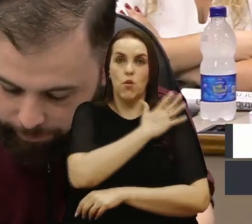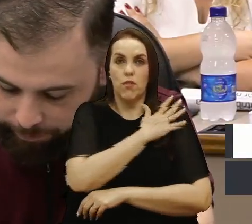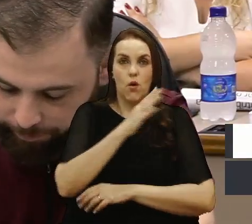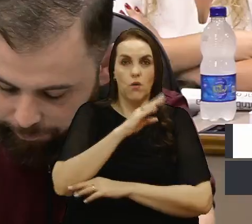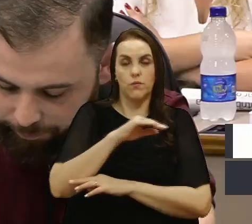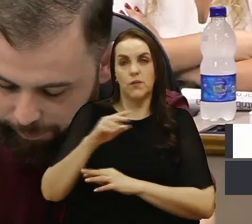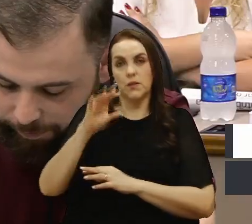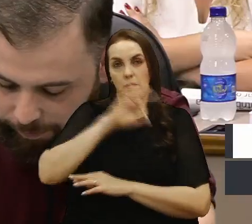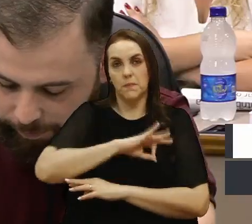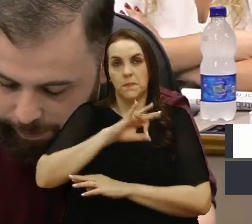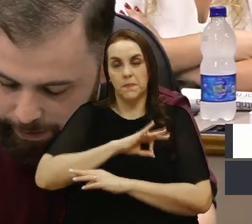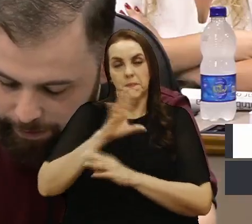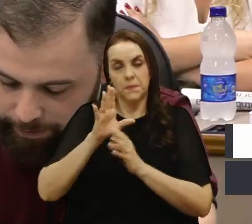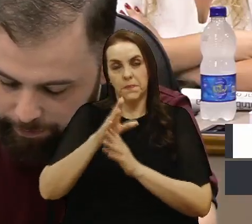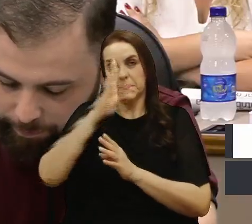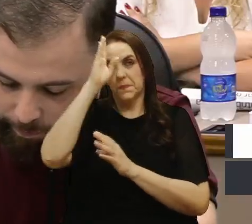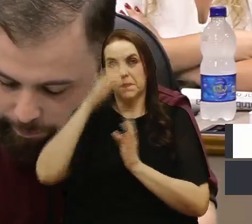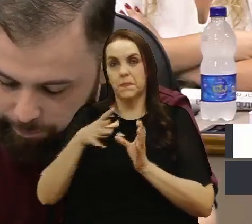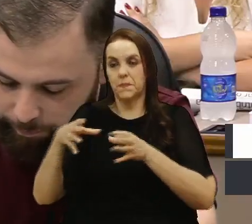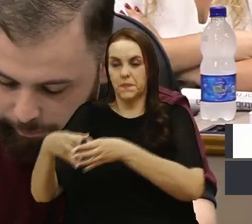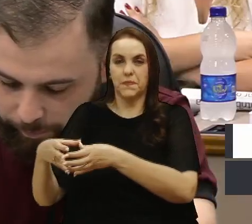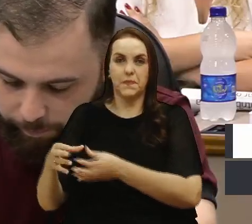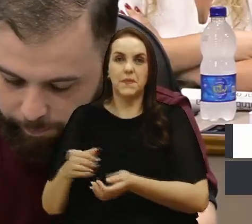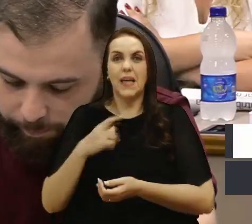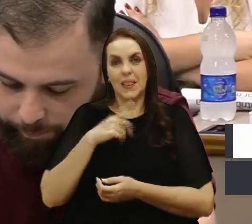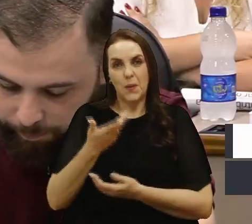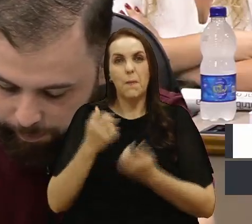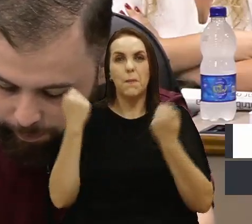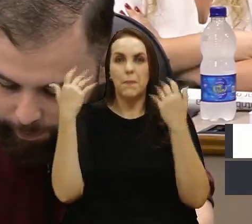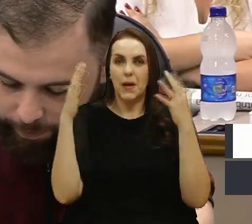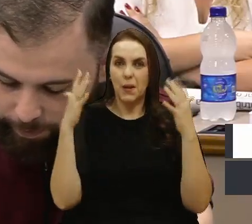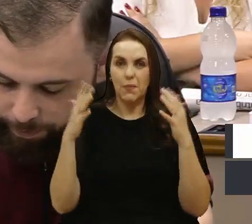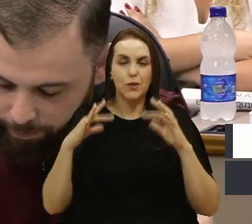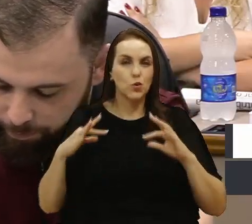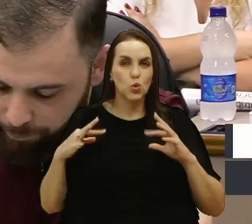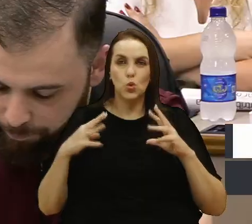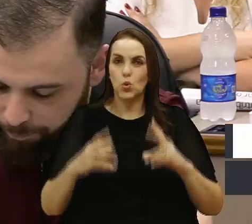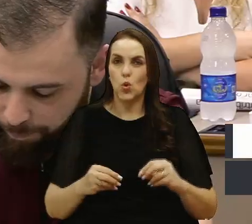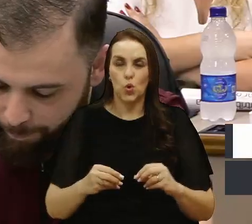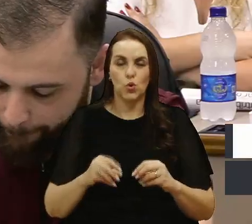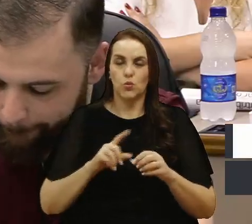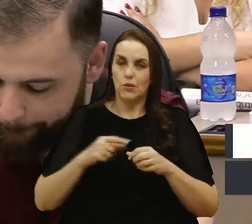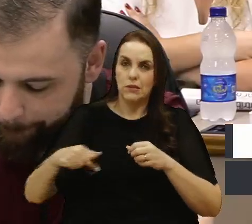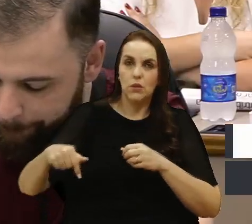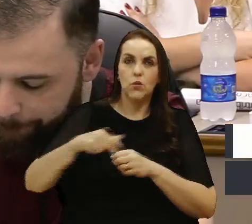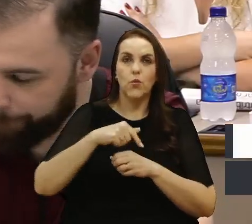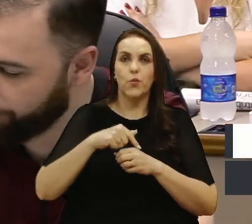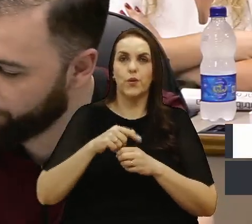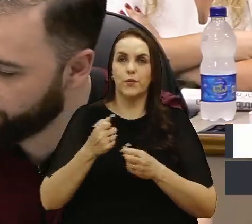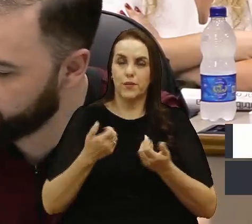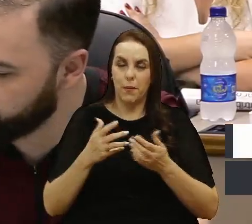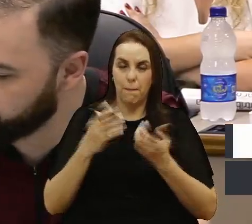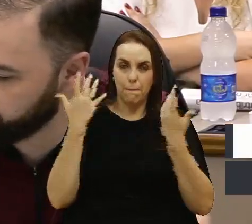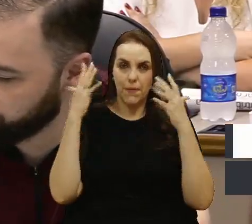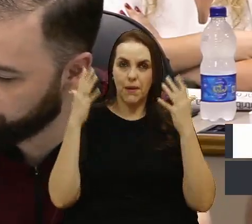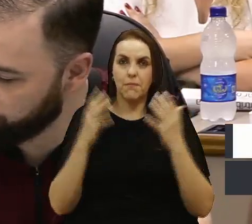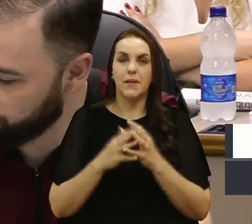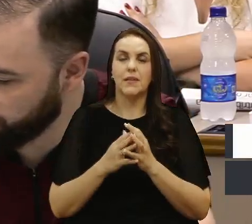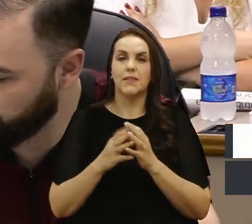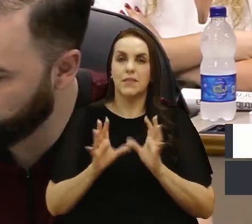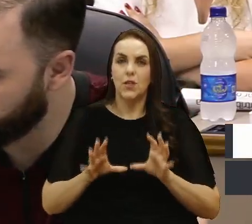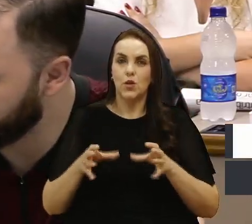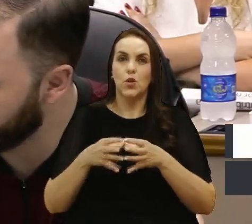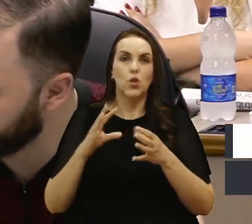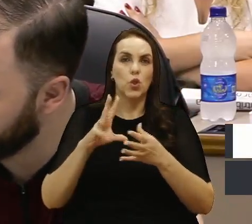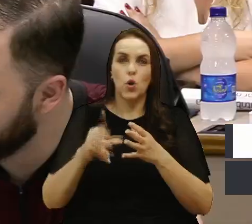consagramos vice-campeões desse grandioso evento. Então, parabéns ao Circuito Raca, parabéns à Colina Esportes, né, aos Vadios,